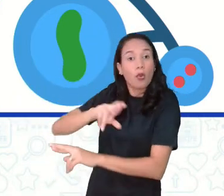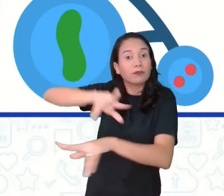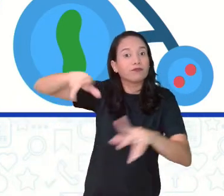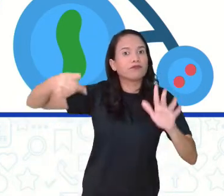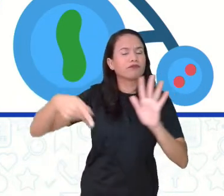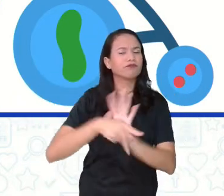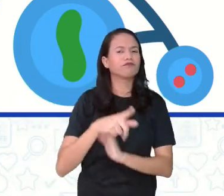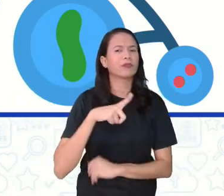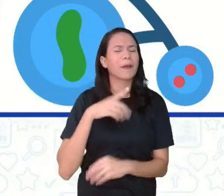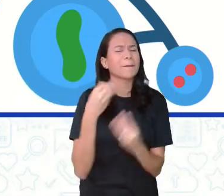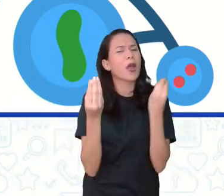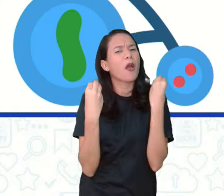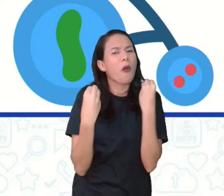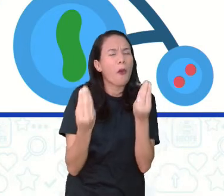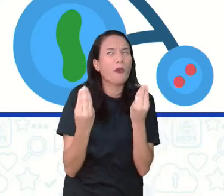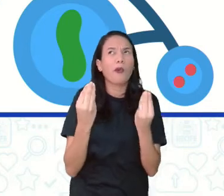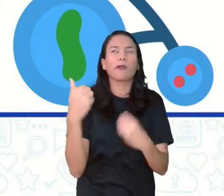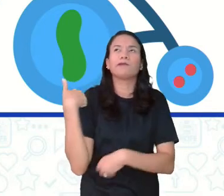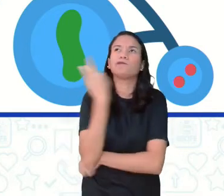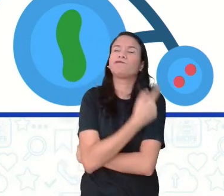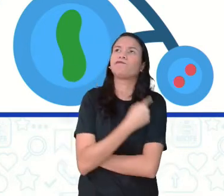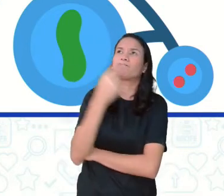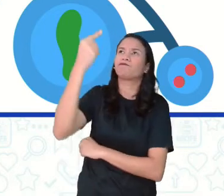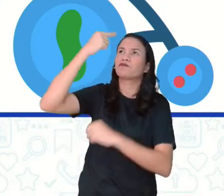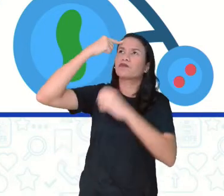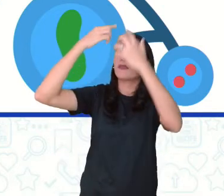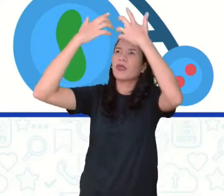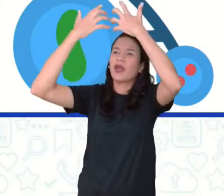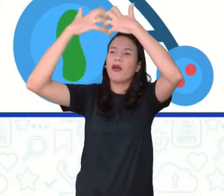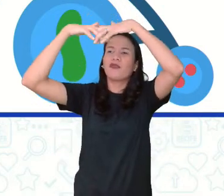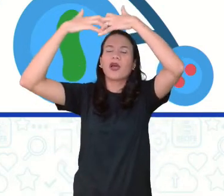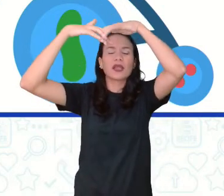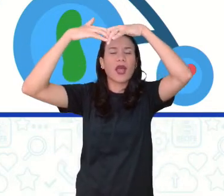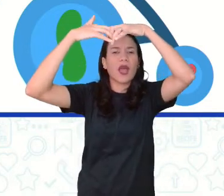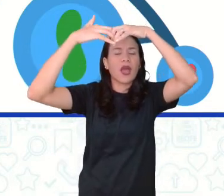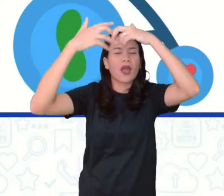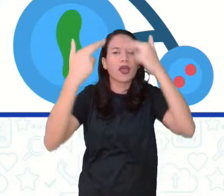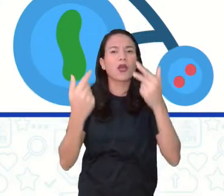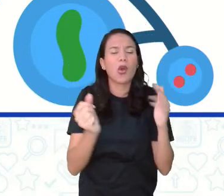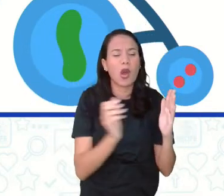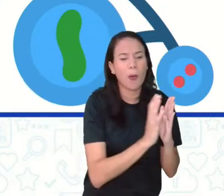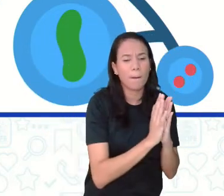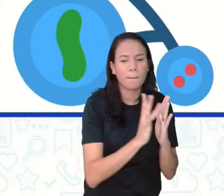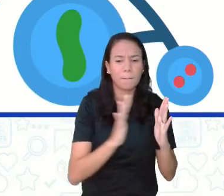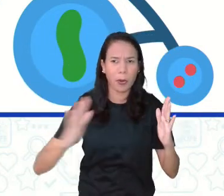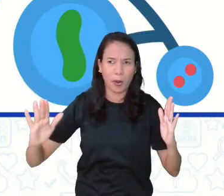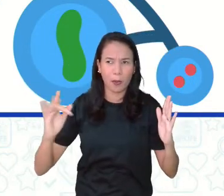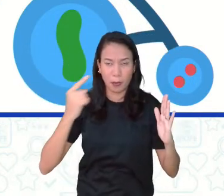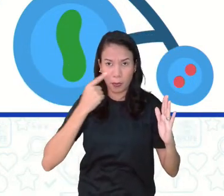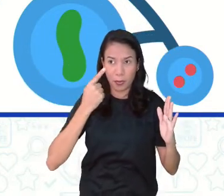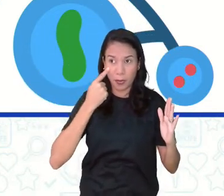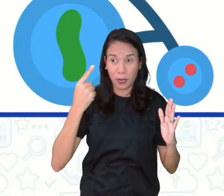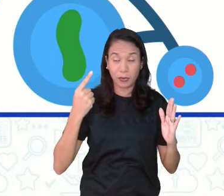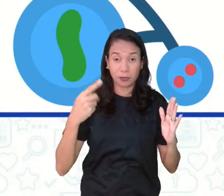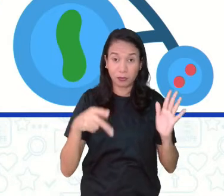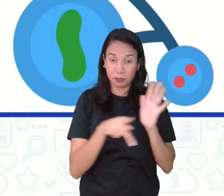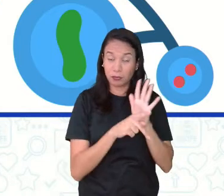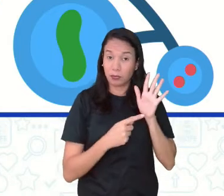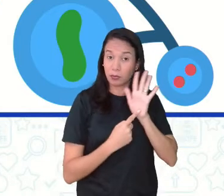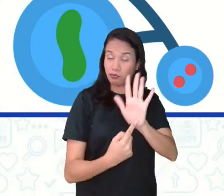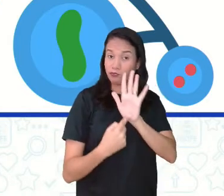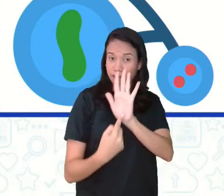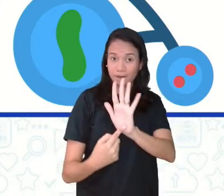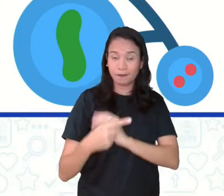Como assim? Vamos parar para pensar nessa linhazinha do tempo que eu coloquei aqui para vocês. Vou apontando aqui